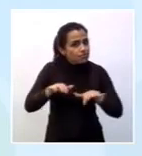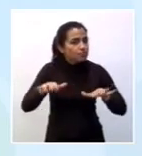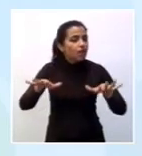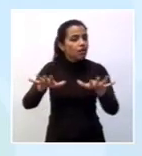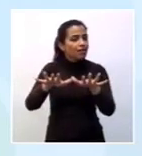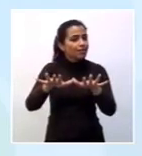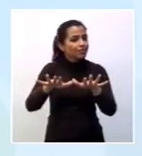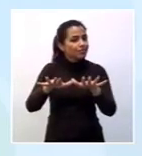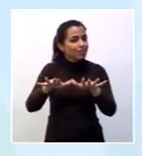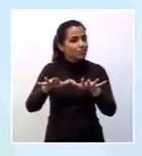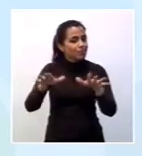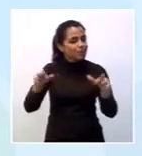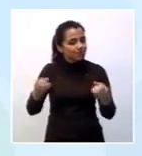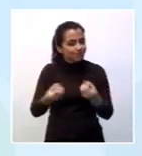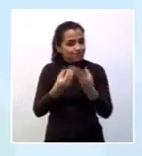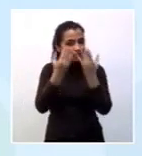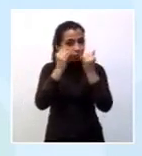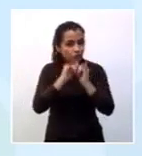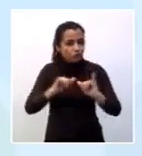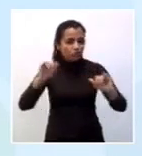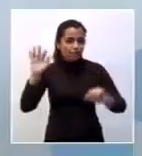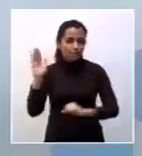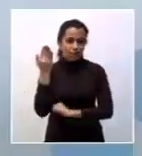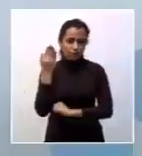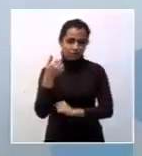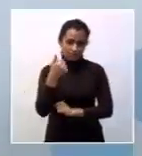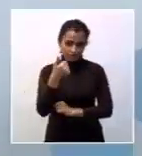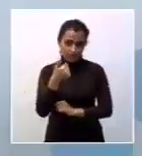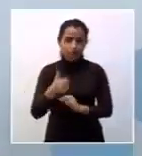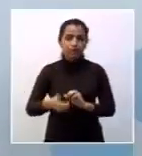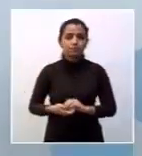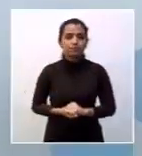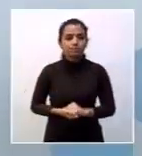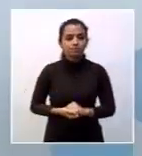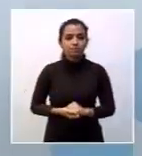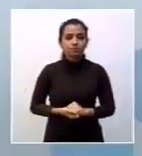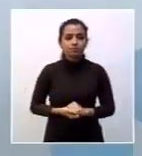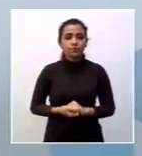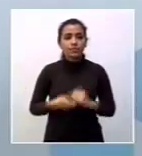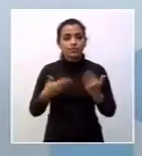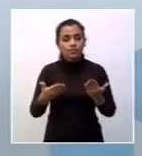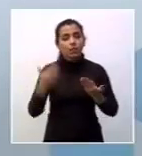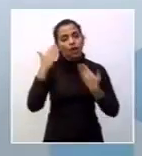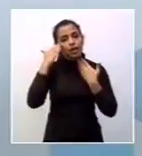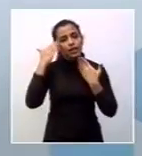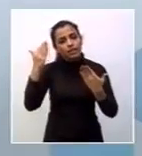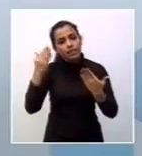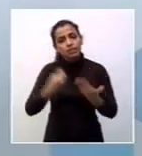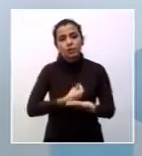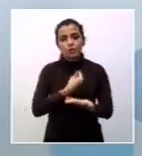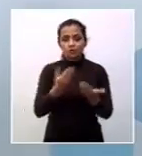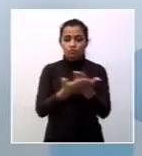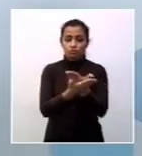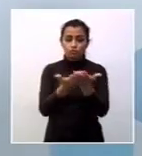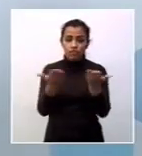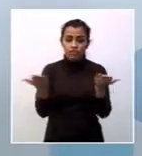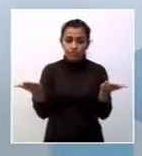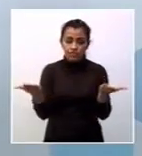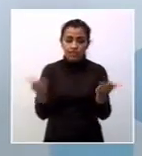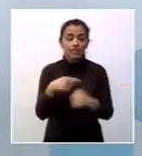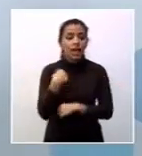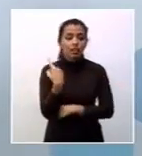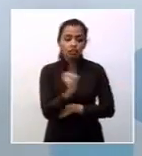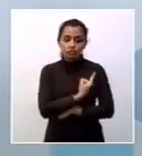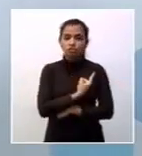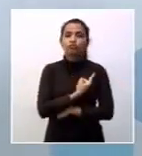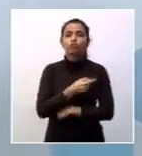tá? Então, pode voltar para a gente aqui. Então, eu agradeço a participação de vocês. A gente vai olhando,